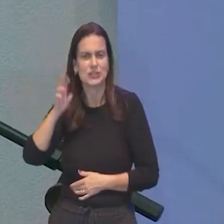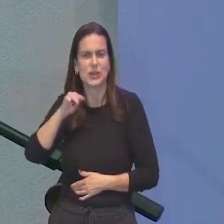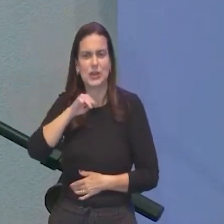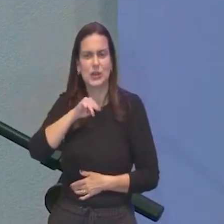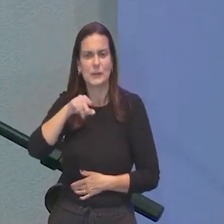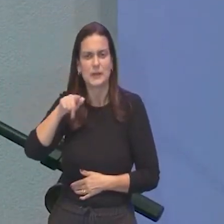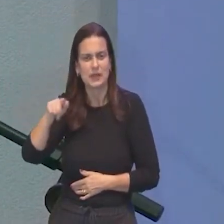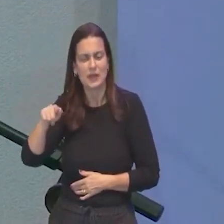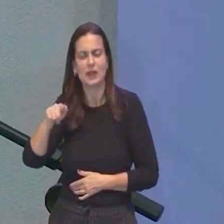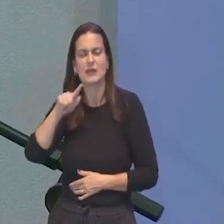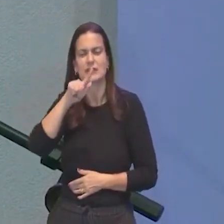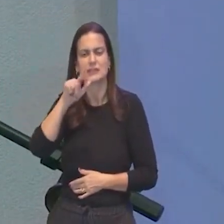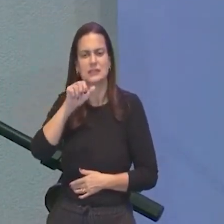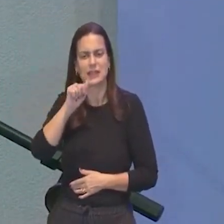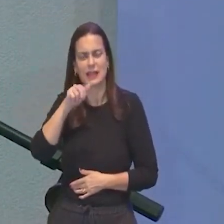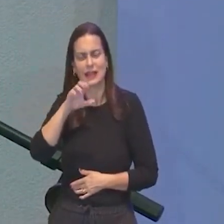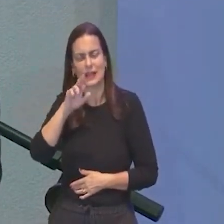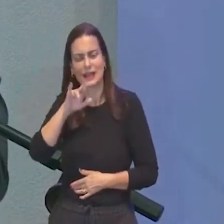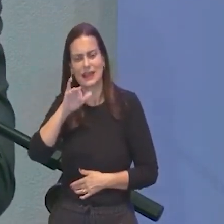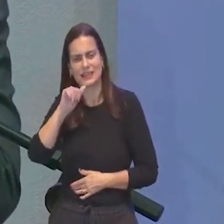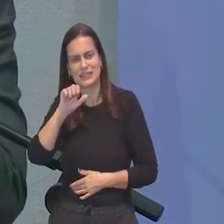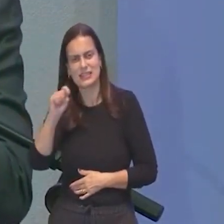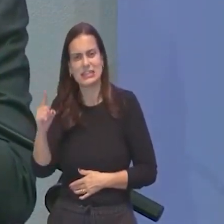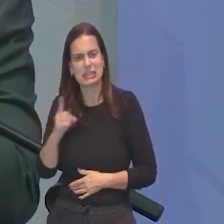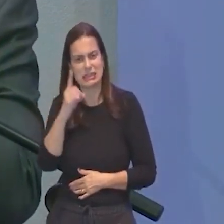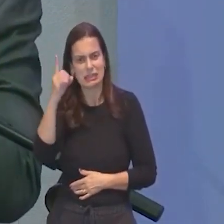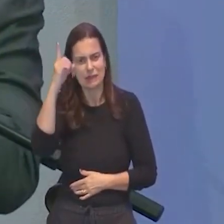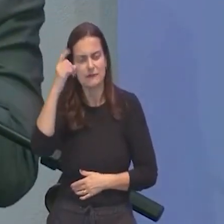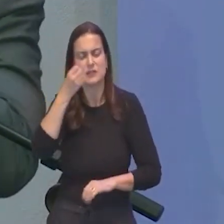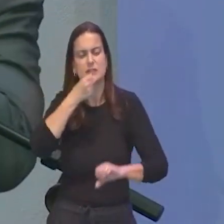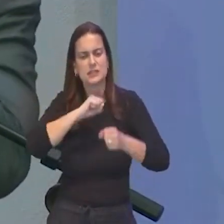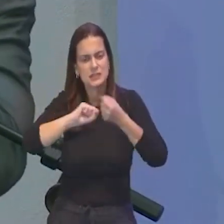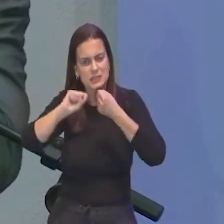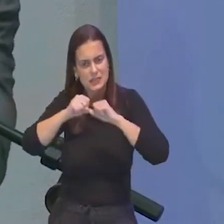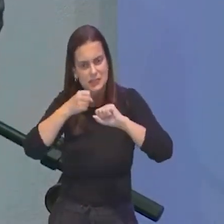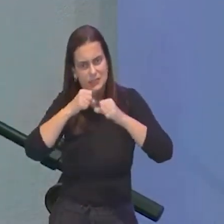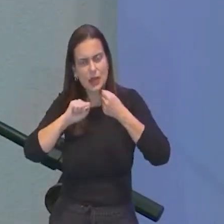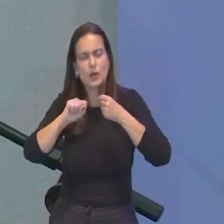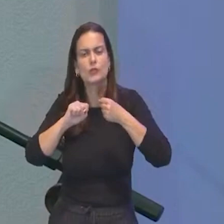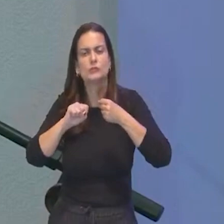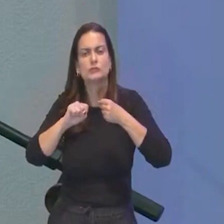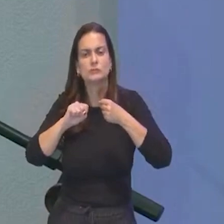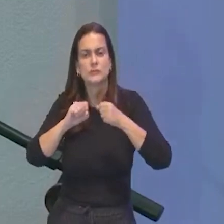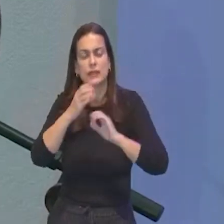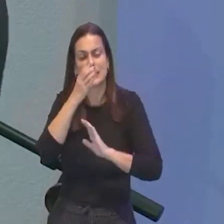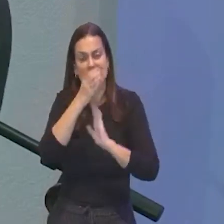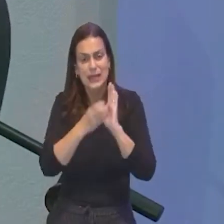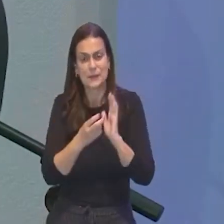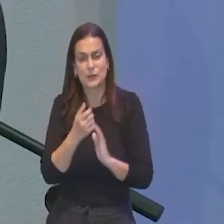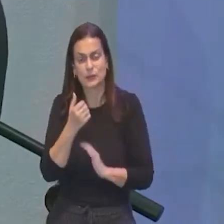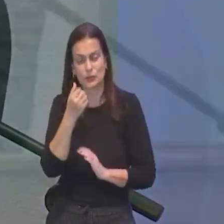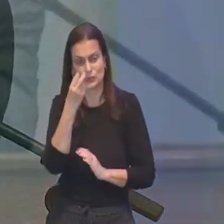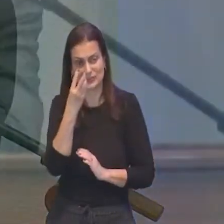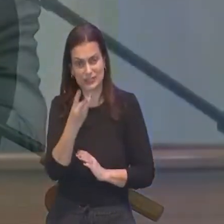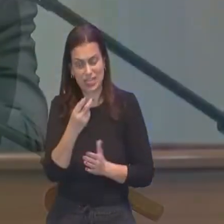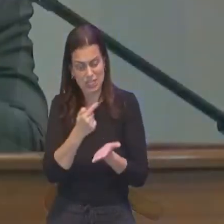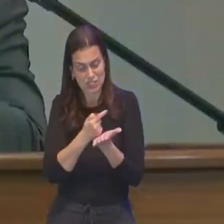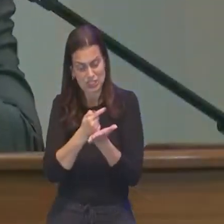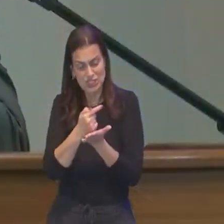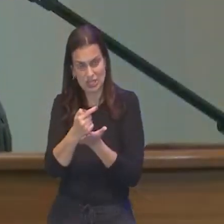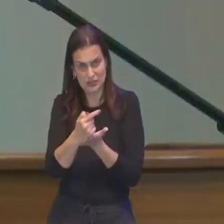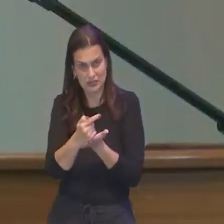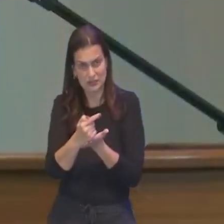Miqueias, Zacarias, Davi nos salmos messiânicos. Lá no capítulo 3 do livro de Gênesis,